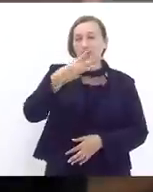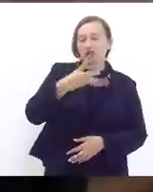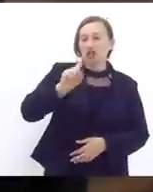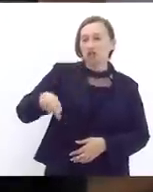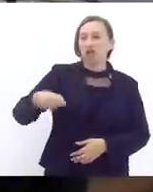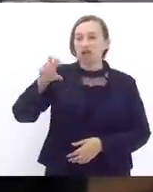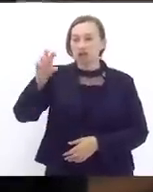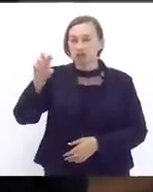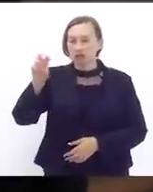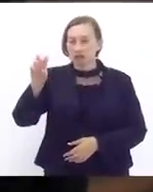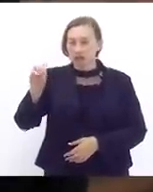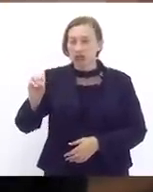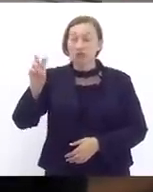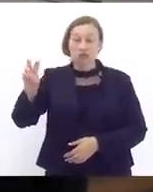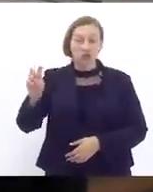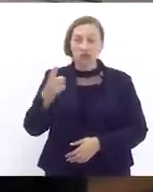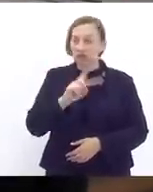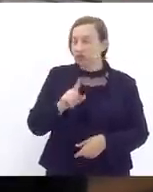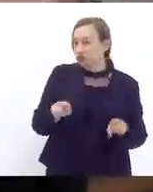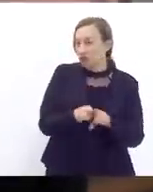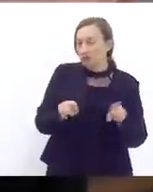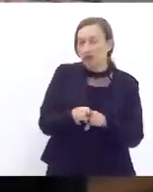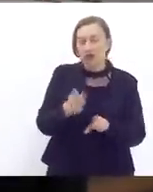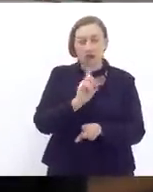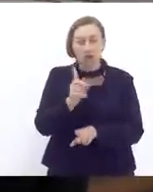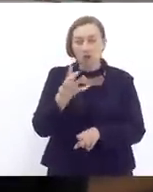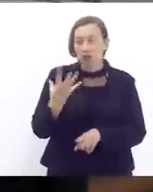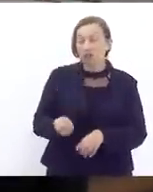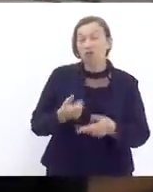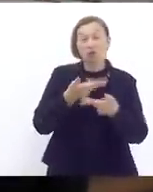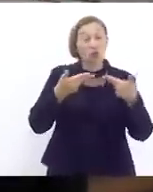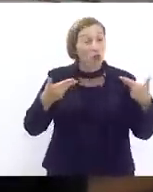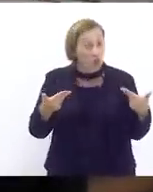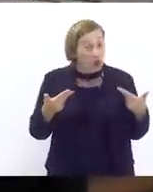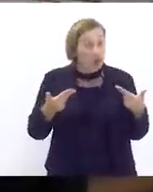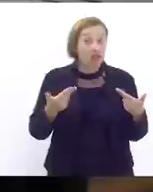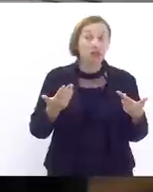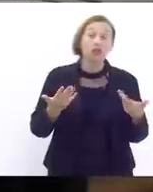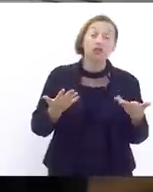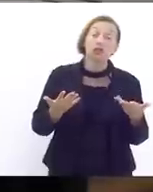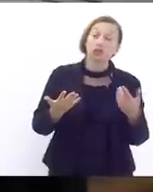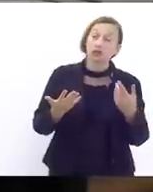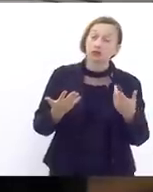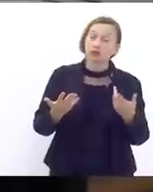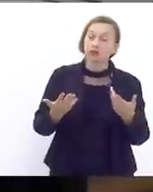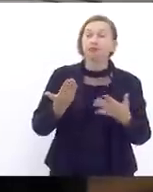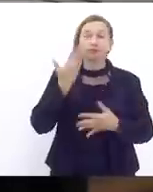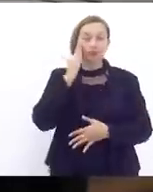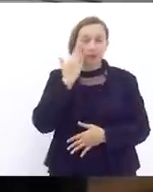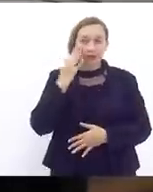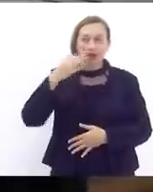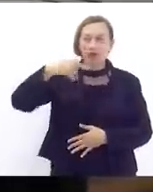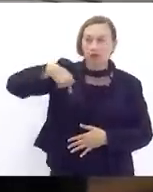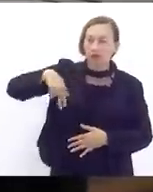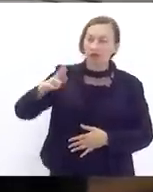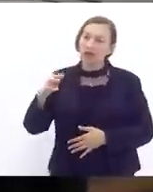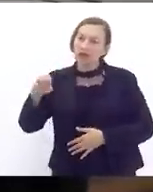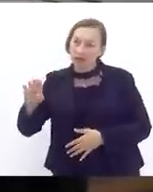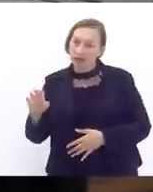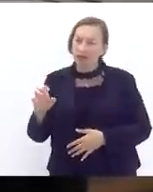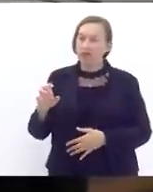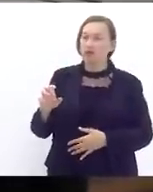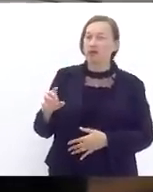também não foi na folha Então são coisas que entendo que o Guilherme tá ali três vezes